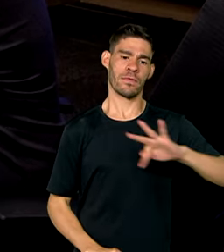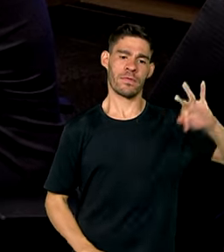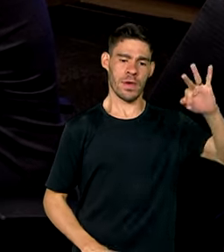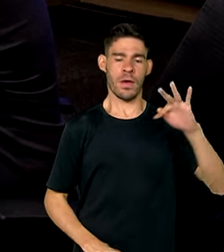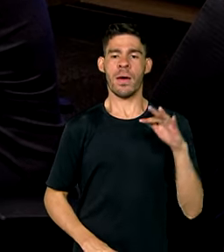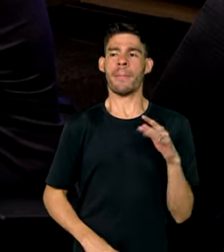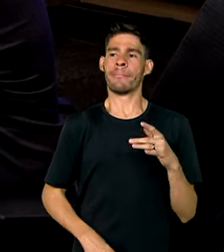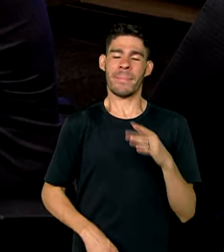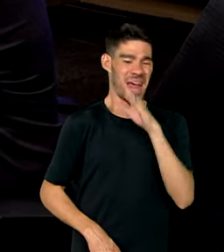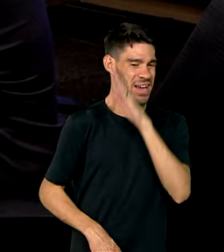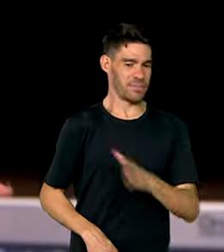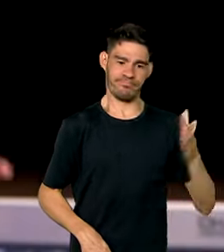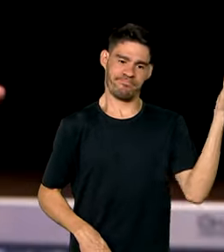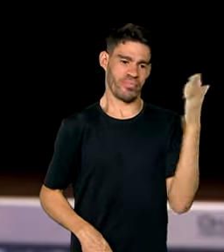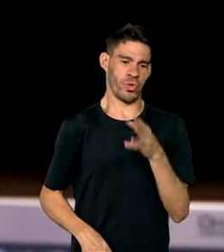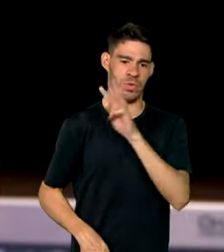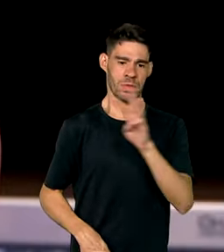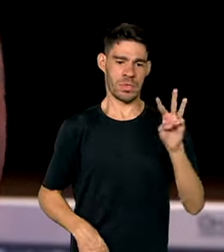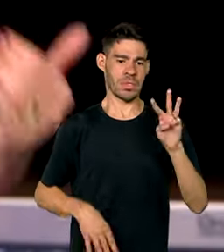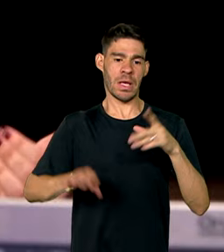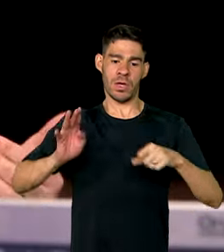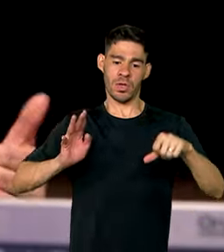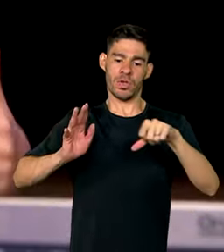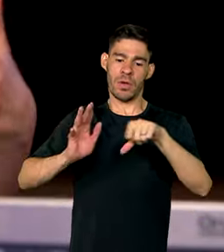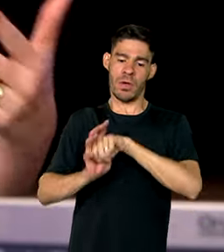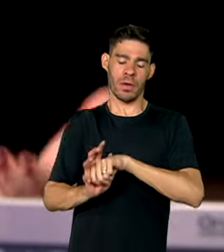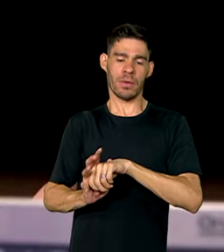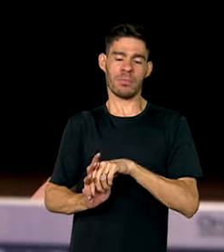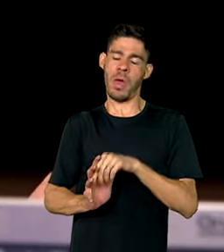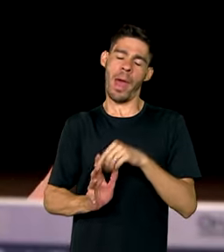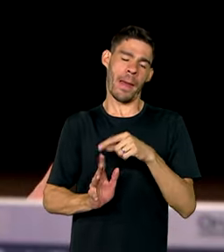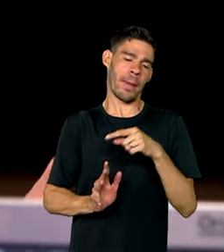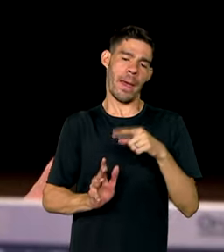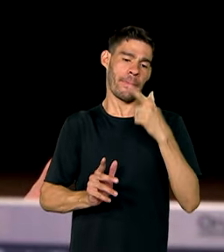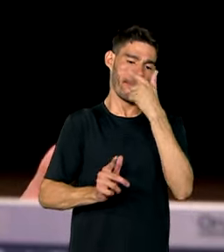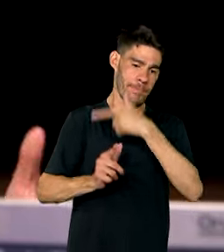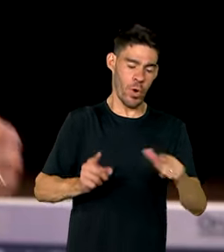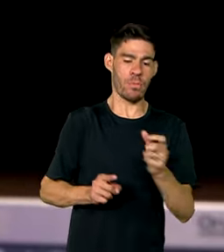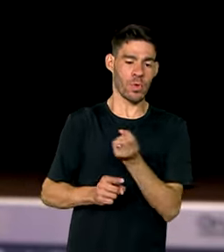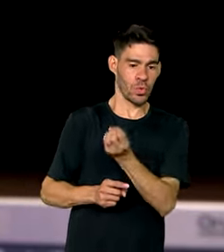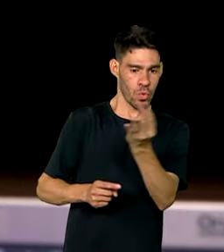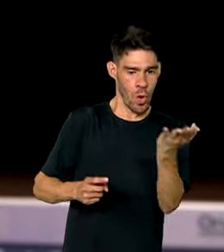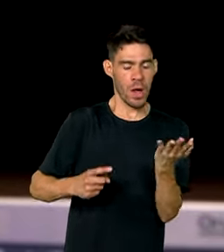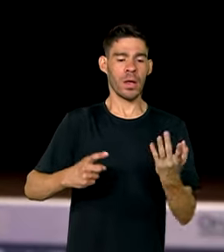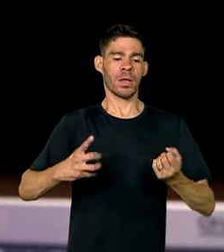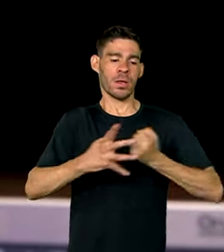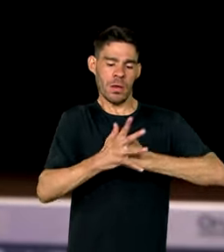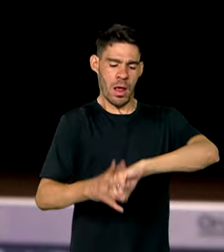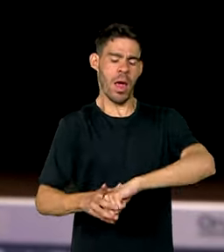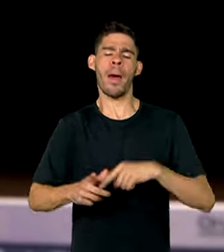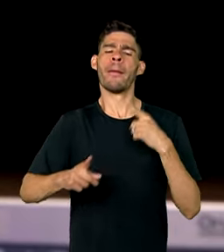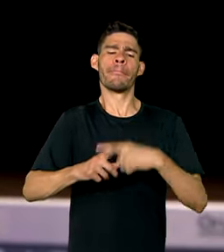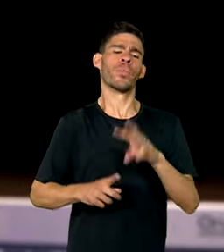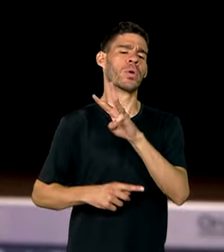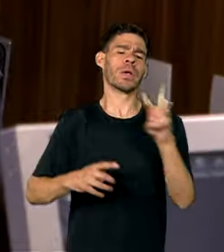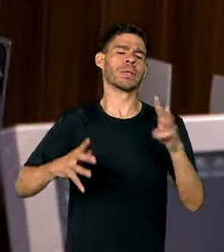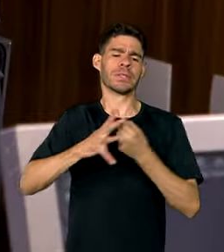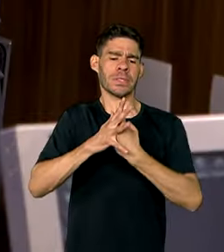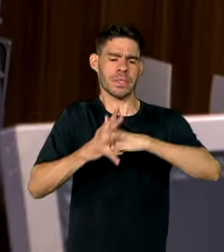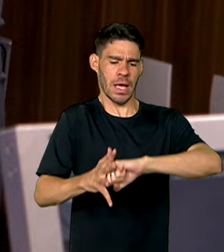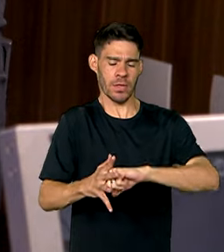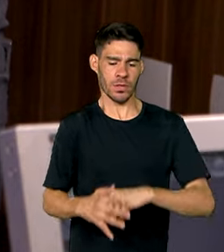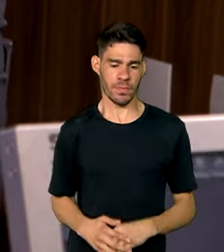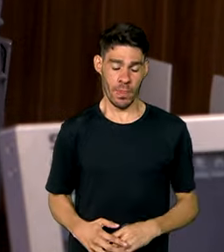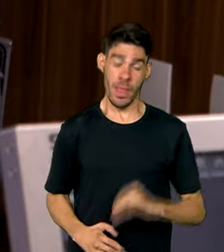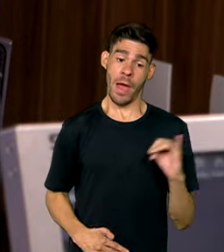estão irregulares, né? Quantos sites serão bloqueados e por que esses sites estão sendo bloqueados?